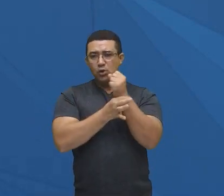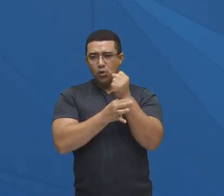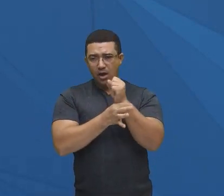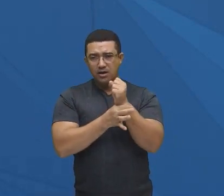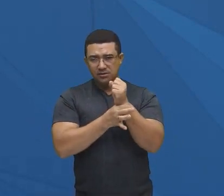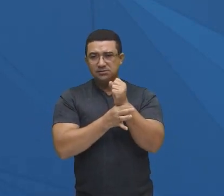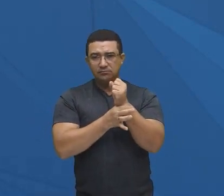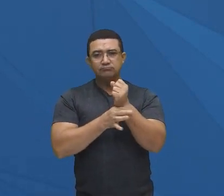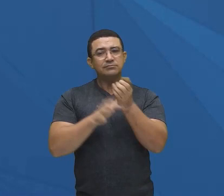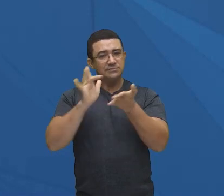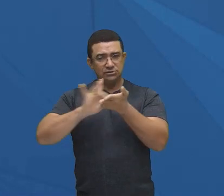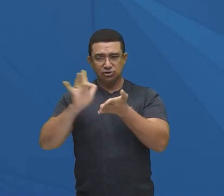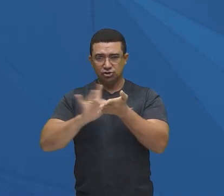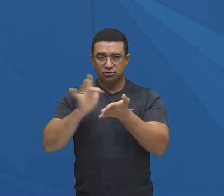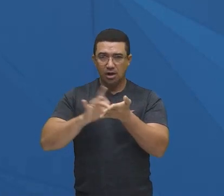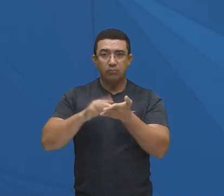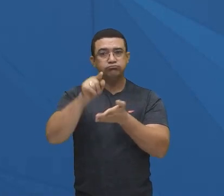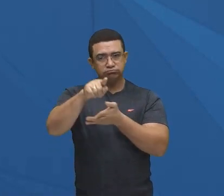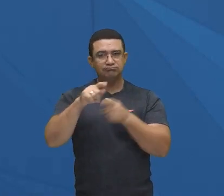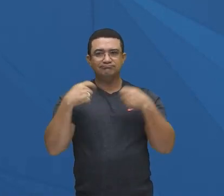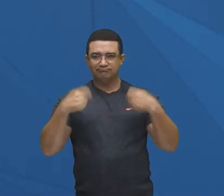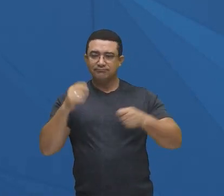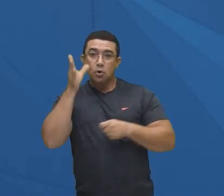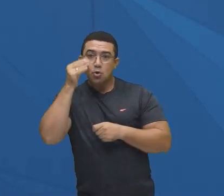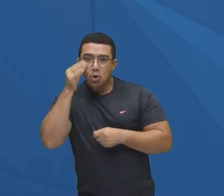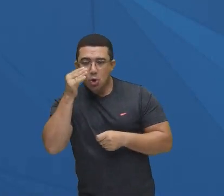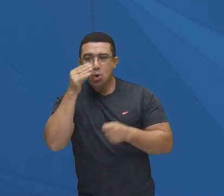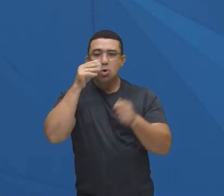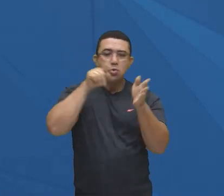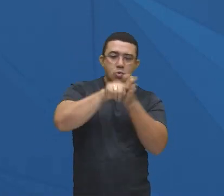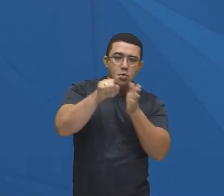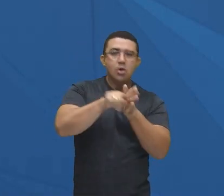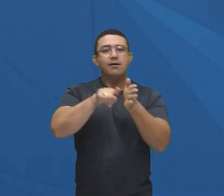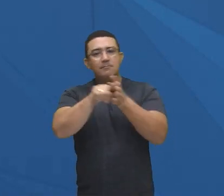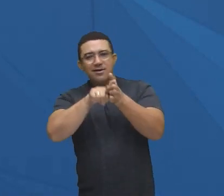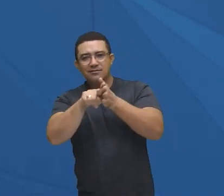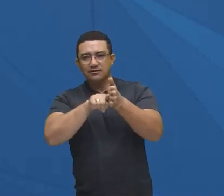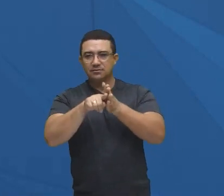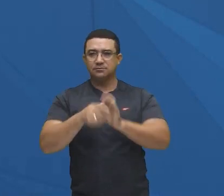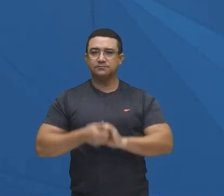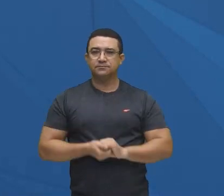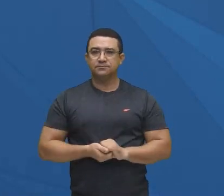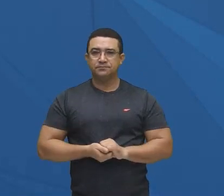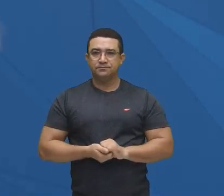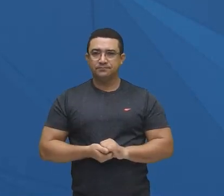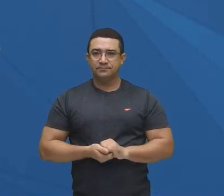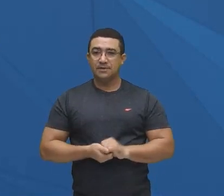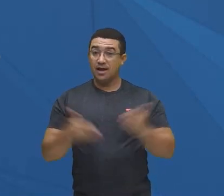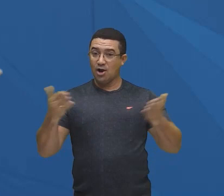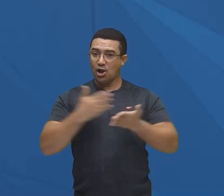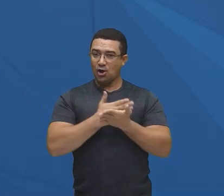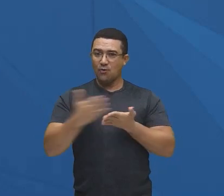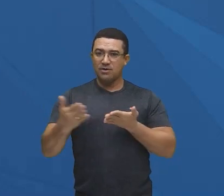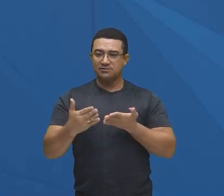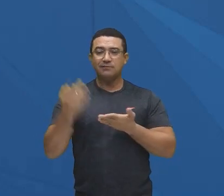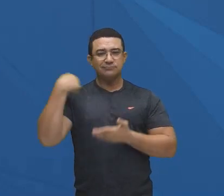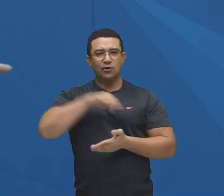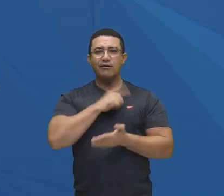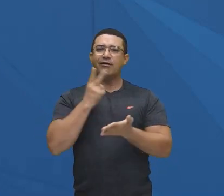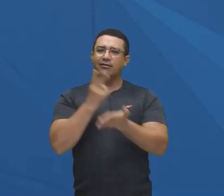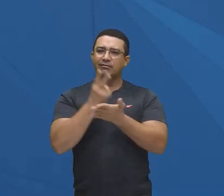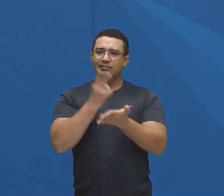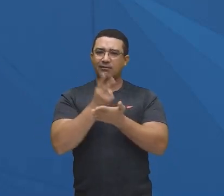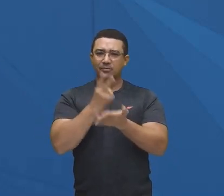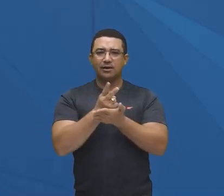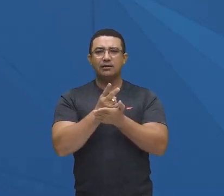sejam curiosos, vão atrás, que aí tem muita coisa legal, tá bom? E vamos lá, vamos começar e a gente sempre faz uma